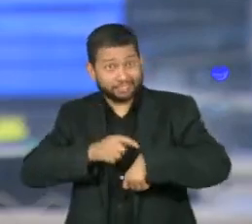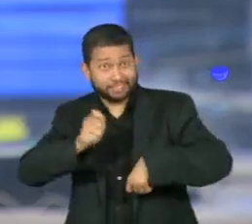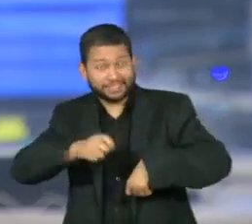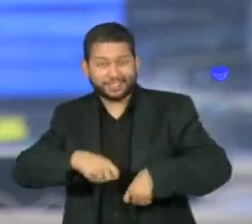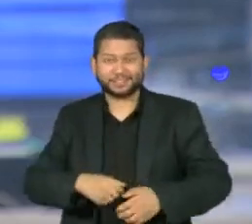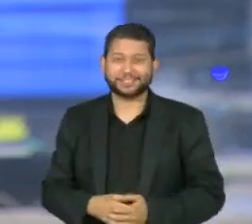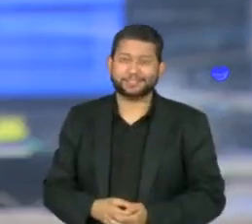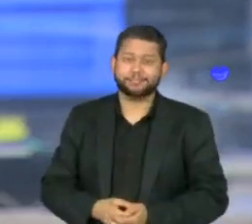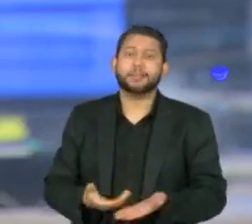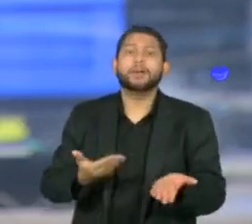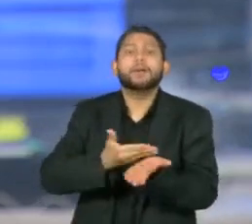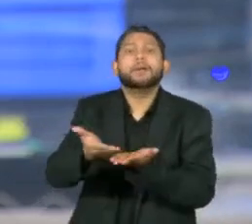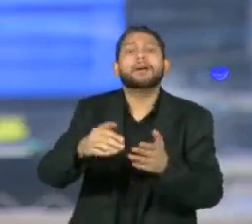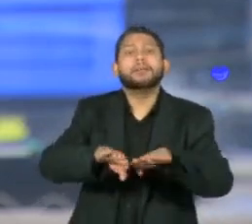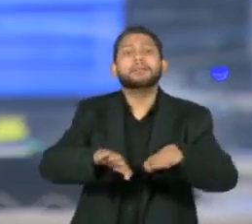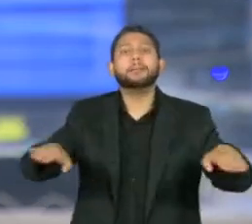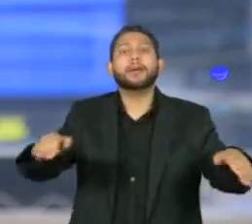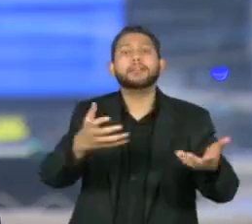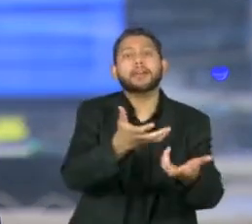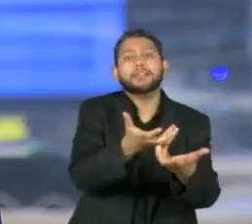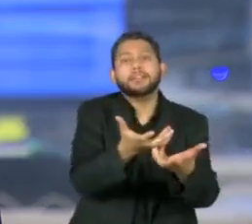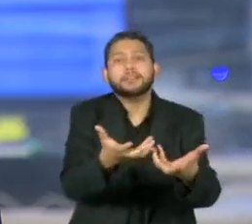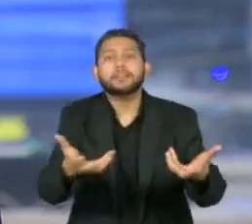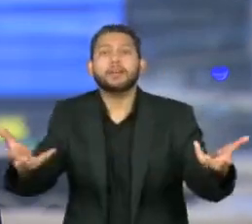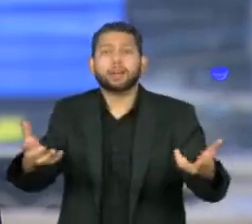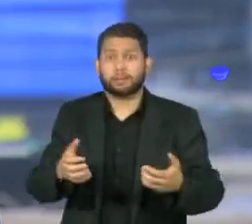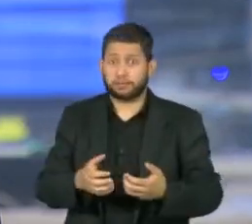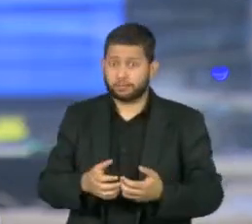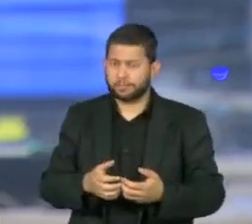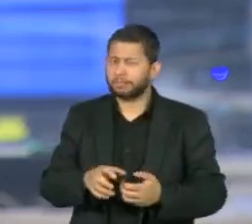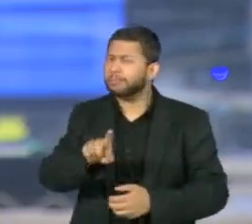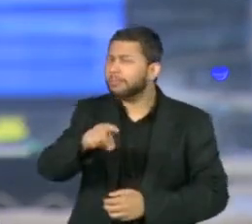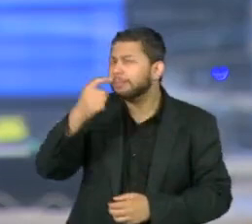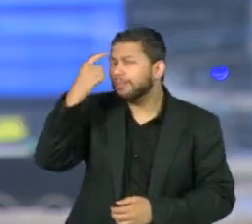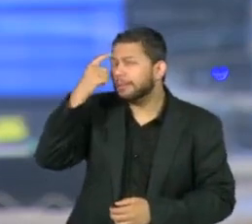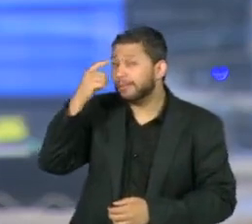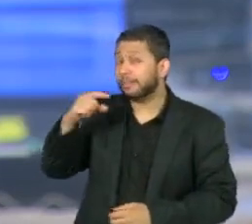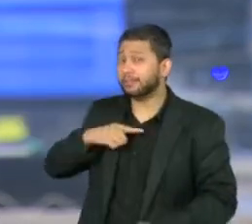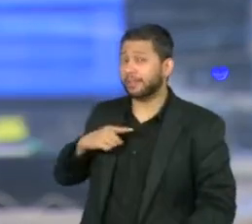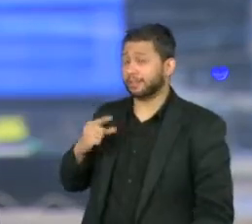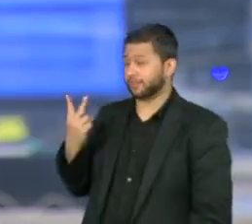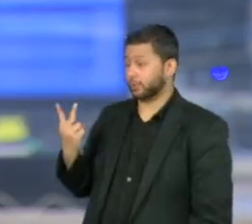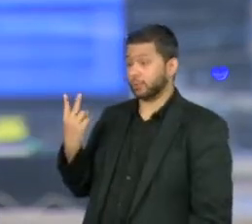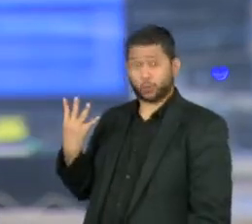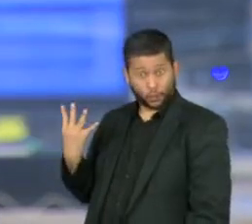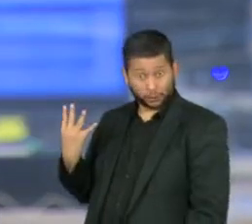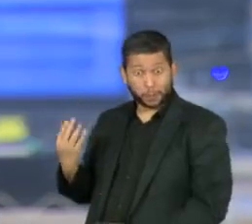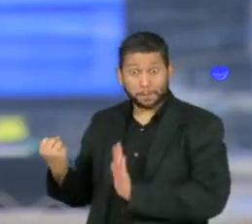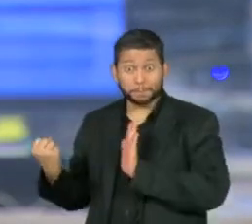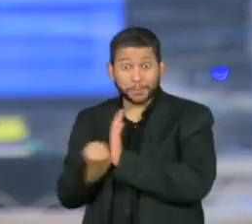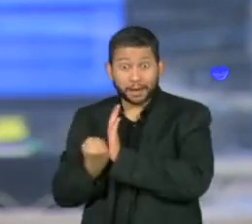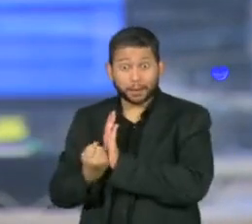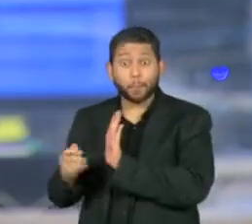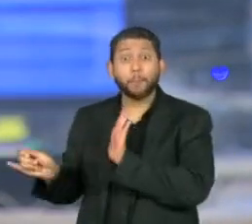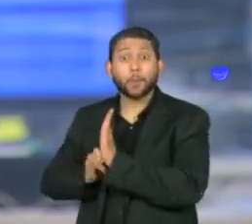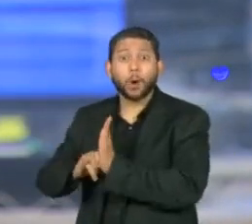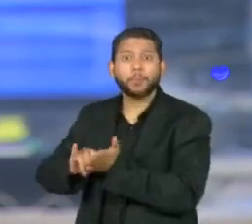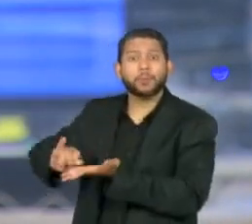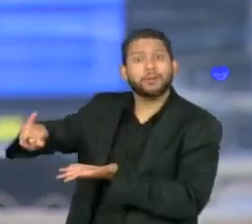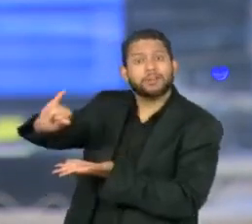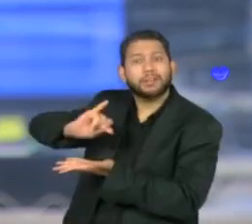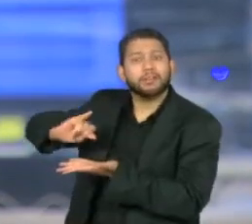E ainda pensando na ceia, a fiscalização, que tirou do mercado 24 marcas de azeite, também fechou 3